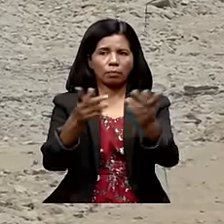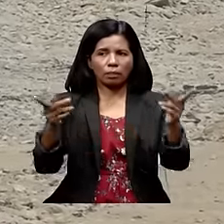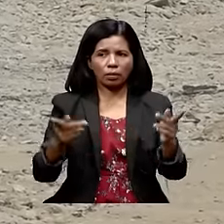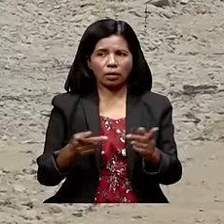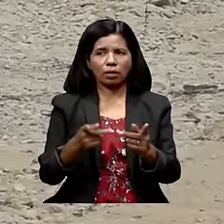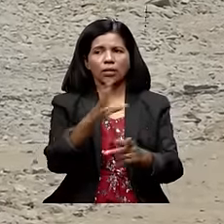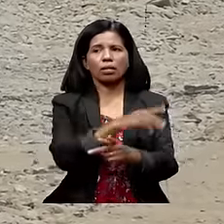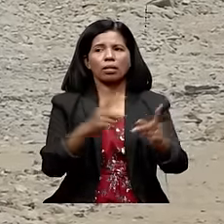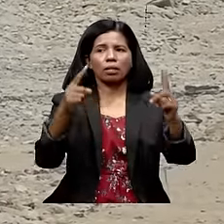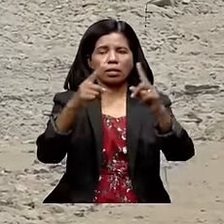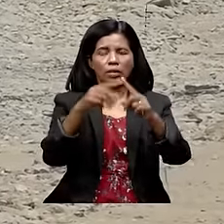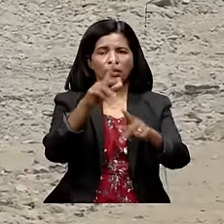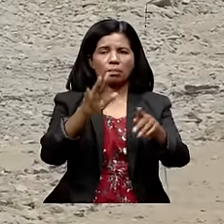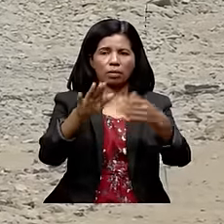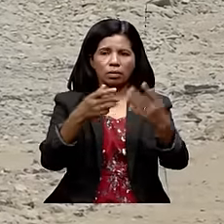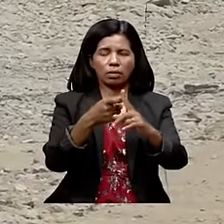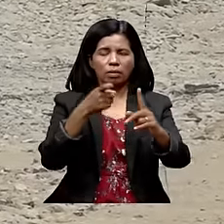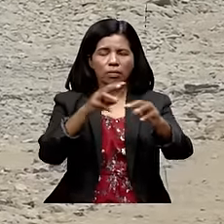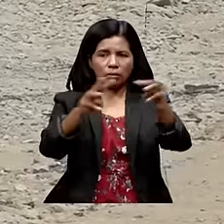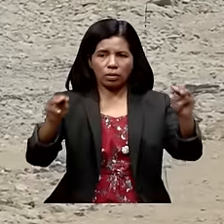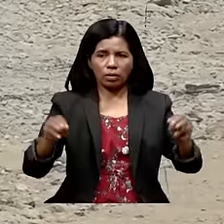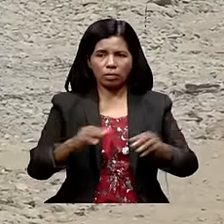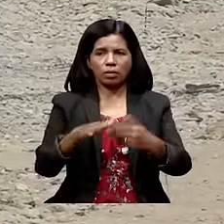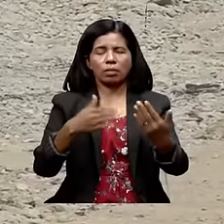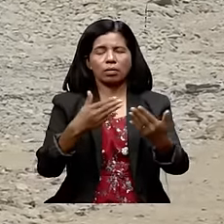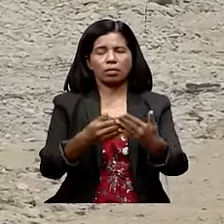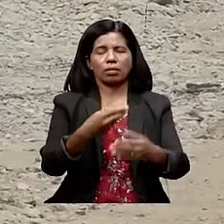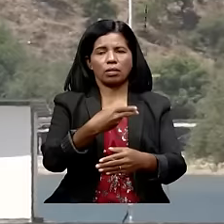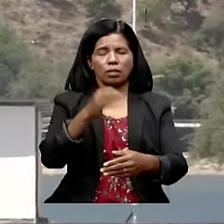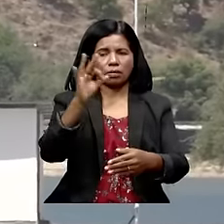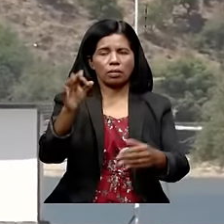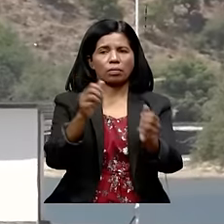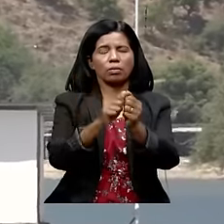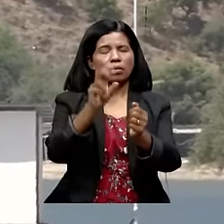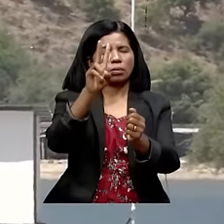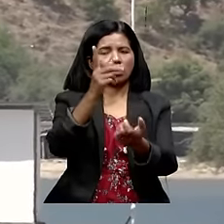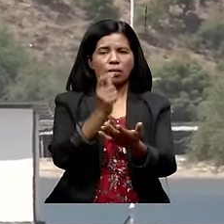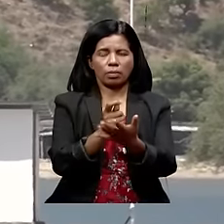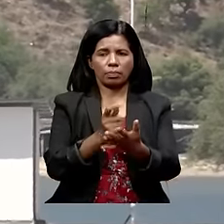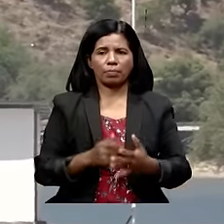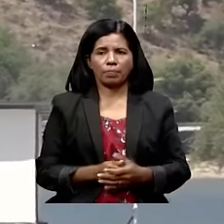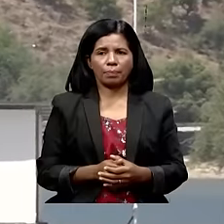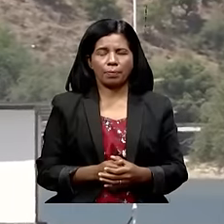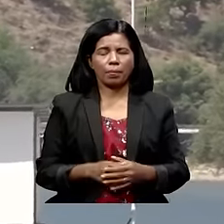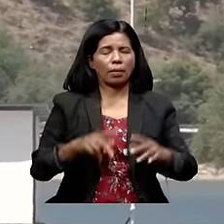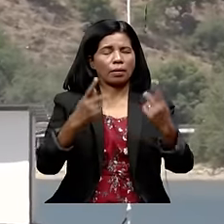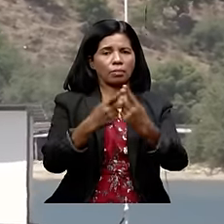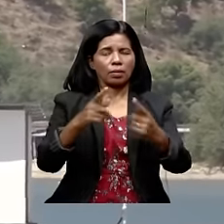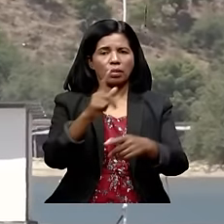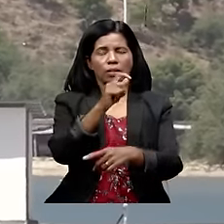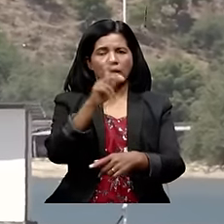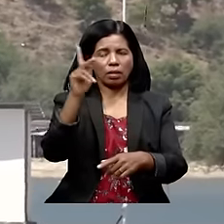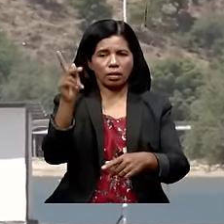VIP sira nomos serani husi kada municipio no casa de banyu rihun rua ba serani sira. Alen de ne kompanya Timor Telkom